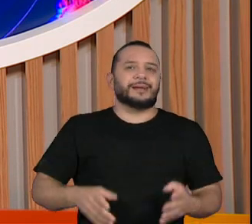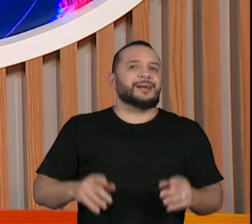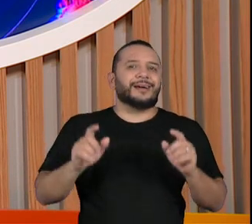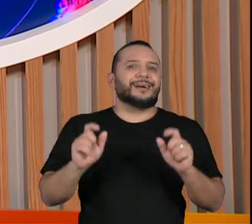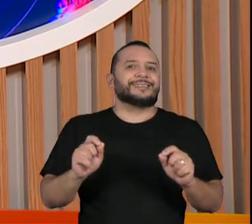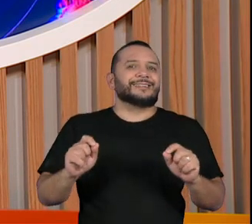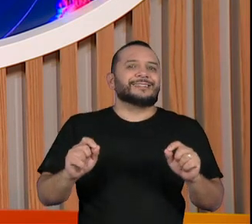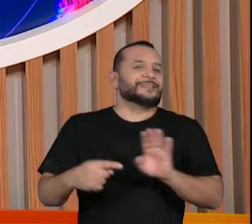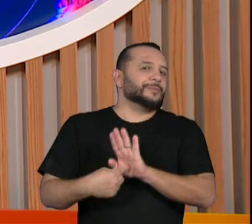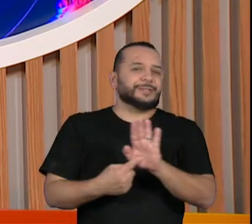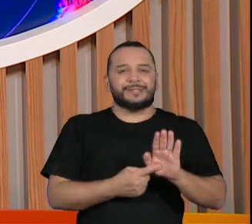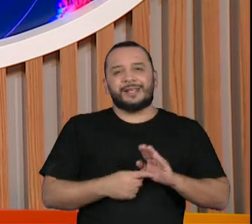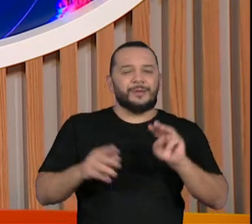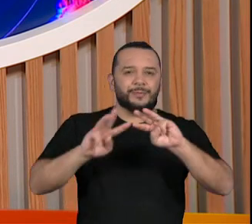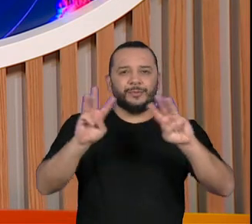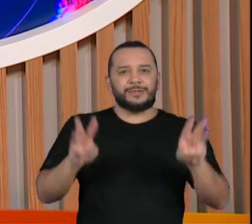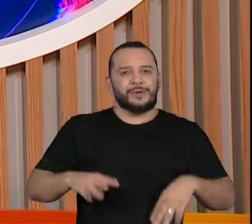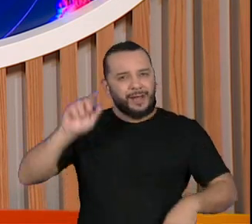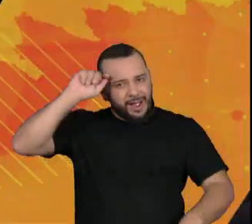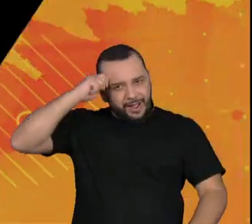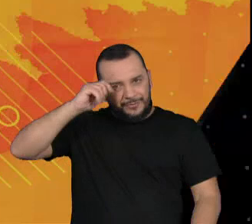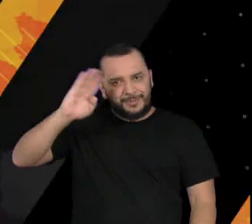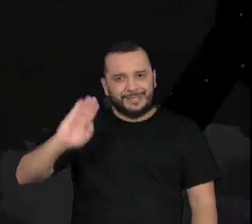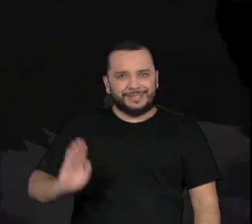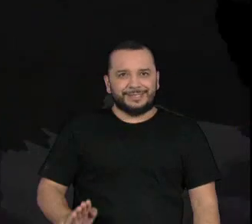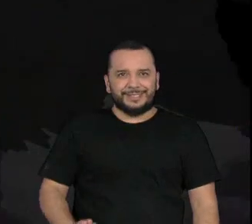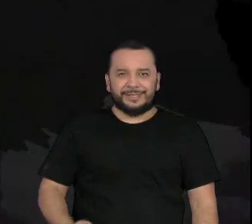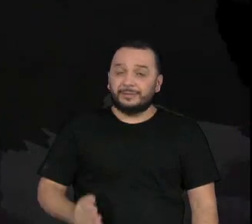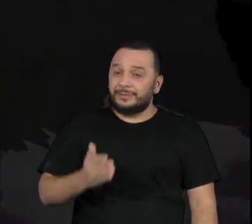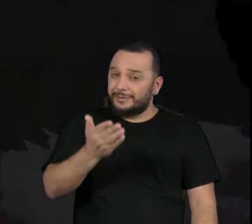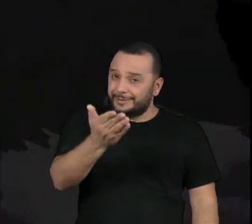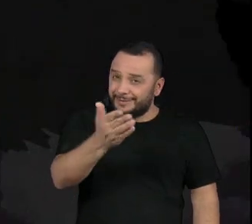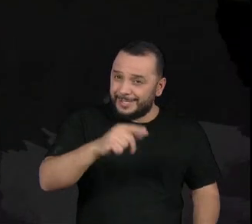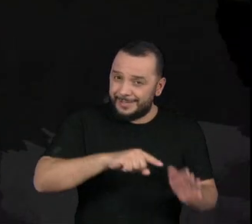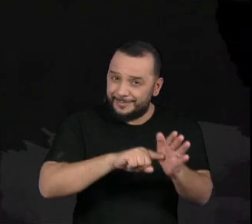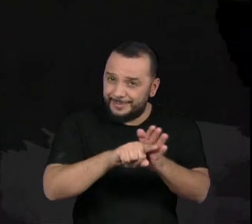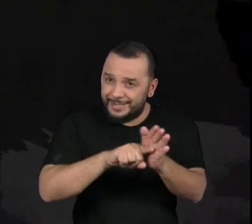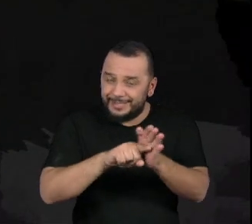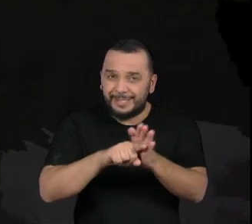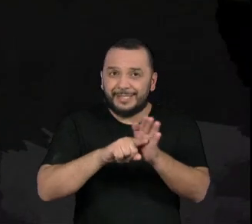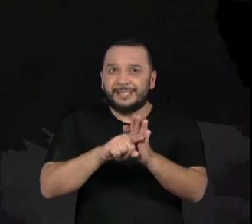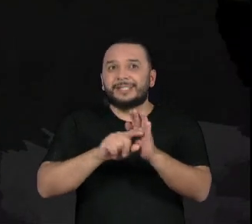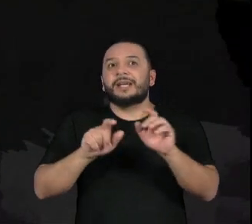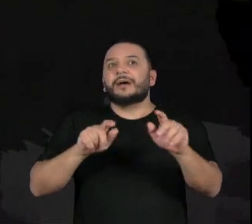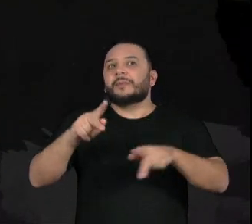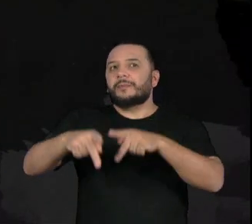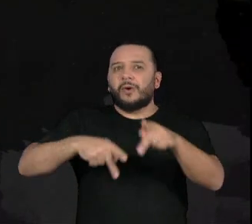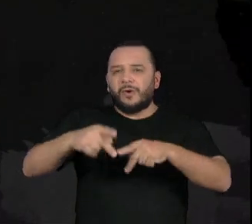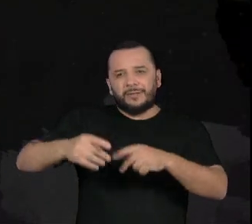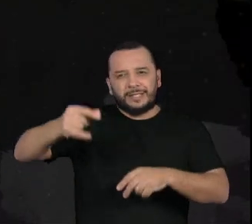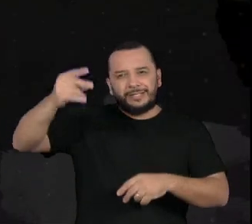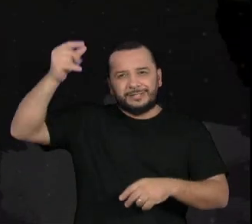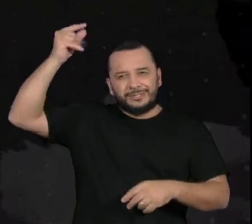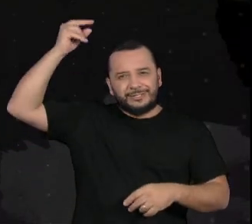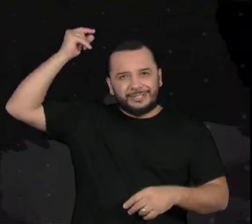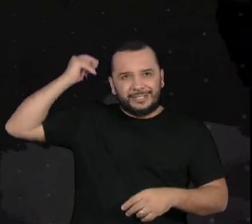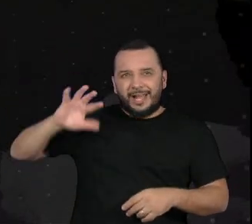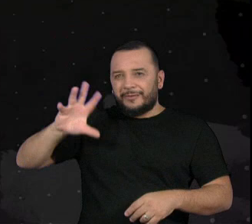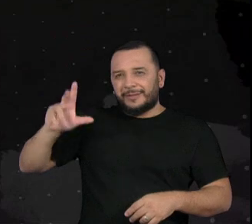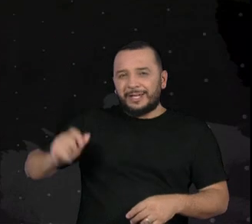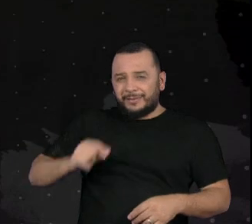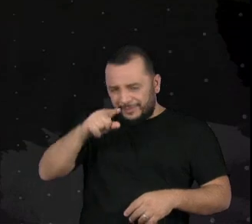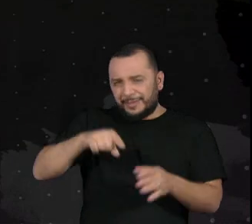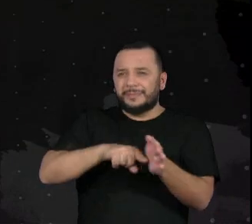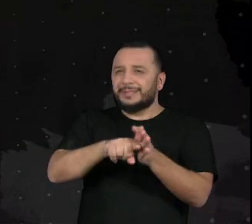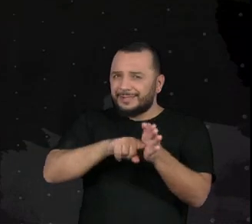te mostrar o Museu Afro-Brasil. Faz uma pesquisa sobre civilizações antigas africanas. Dá uma